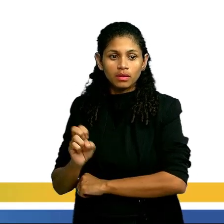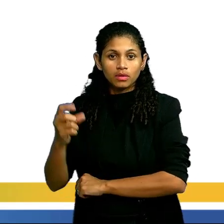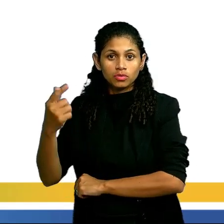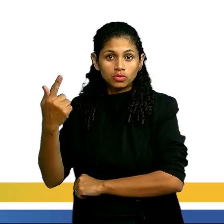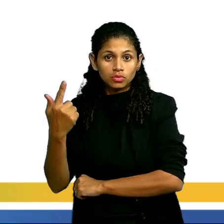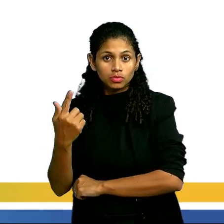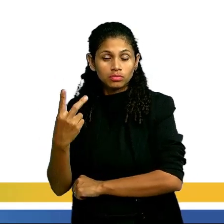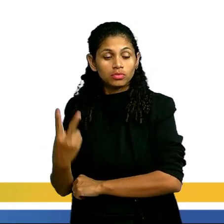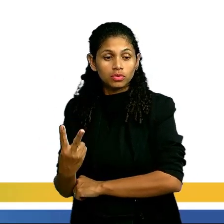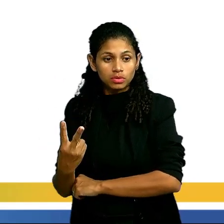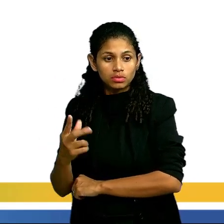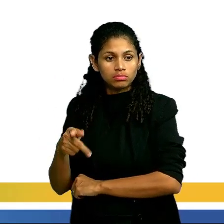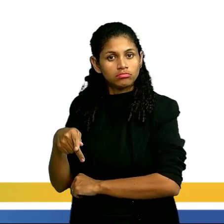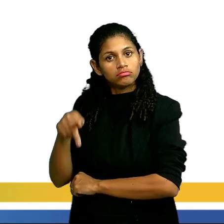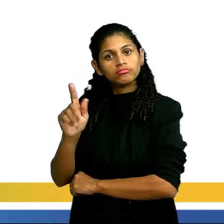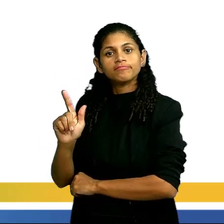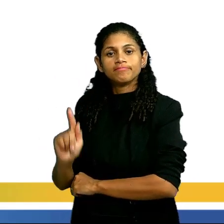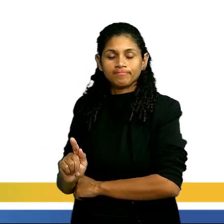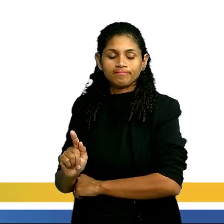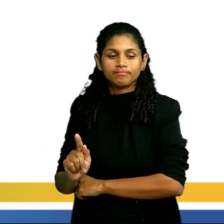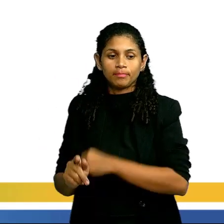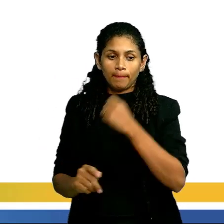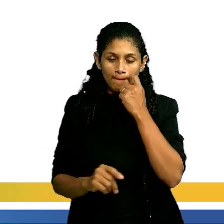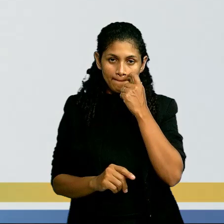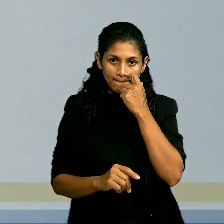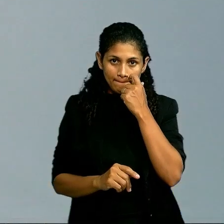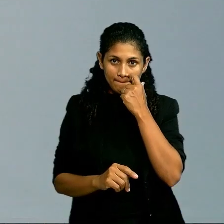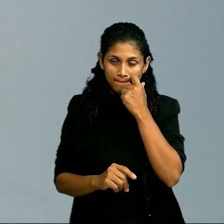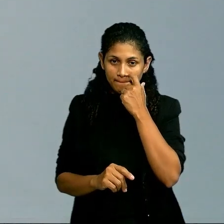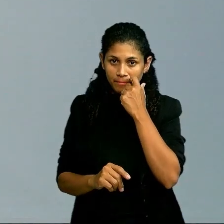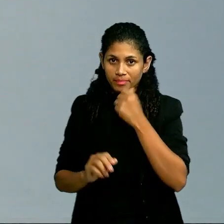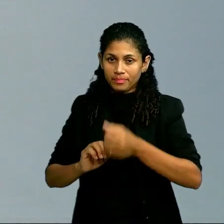letra E, 2 quilos de reajunte vermelho.